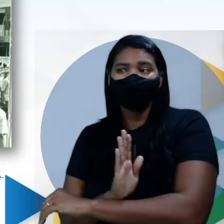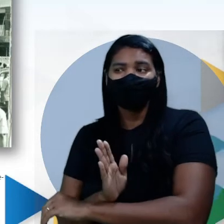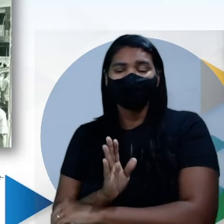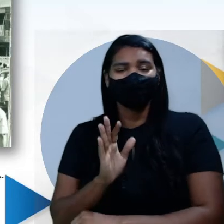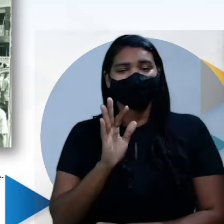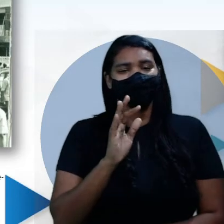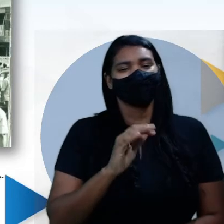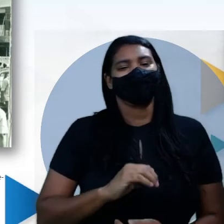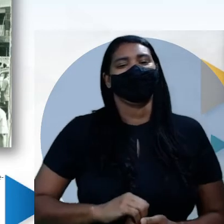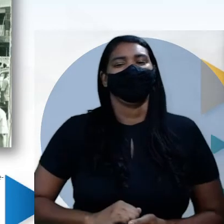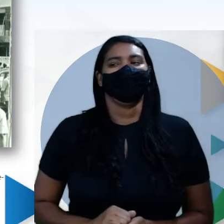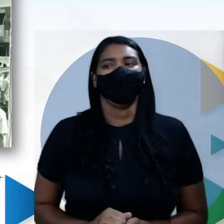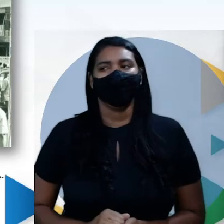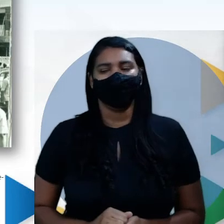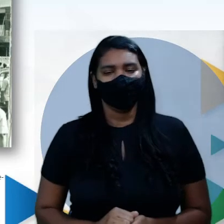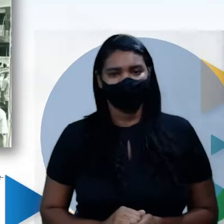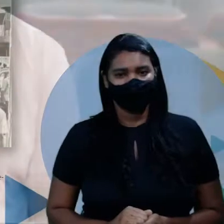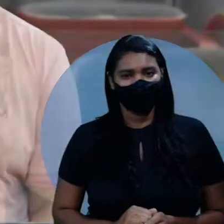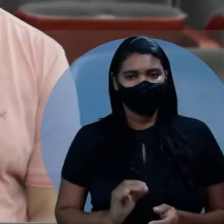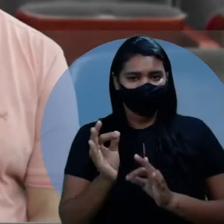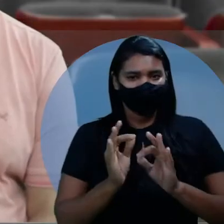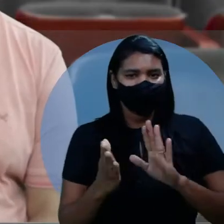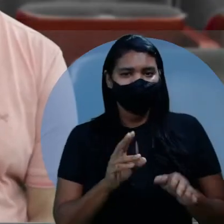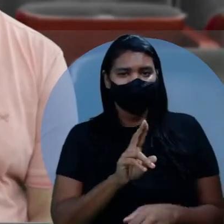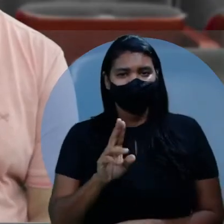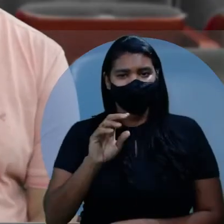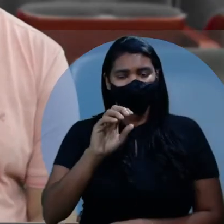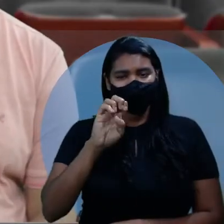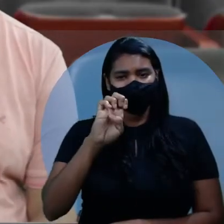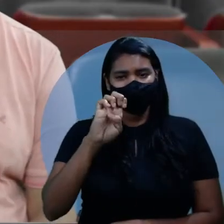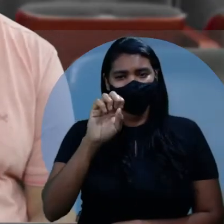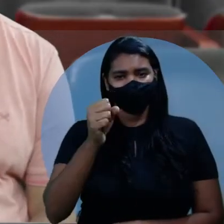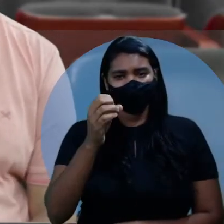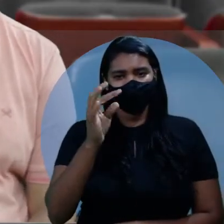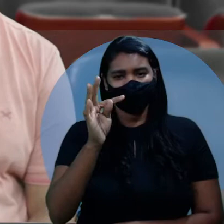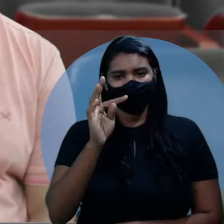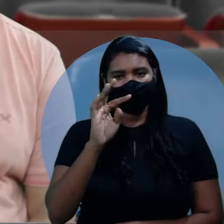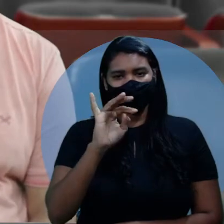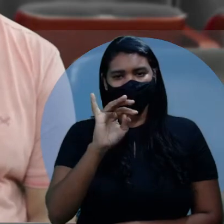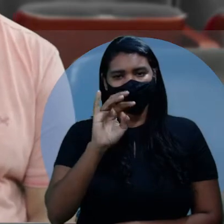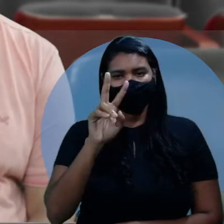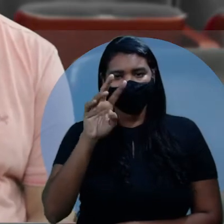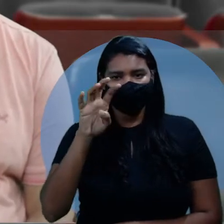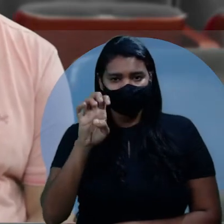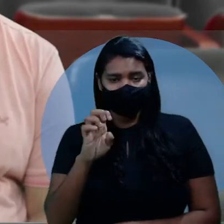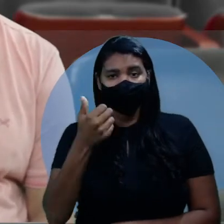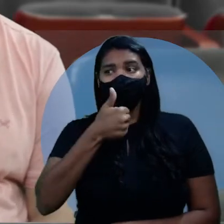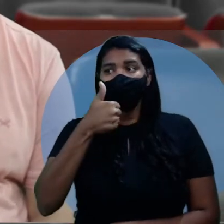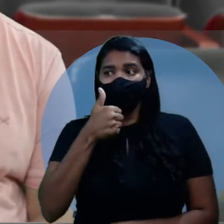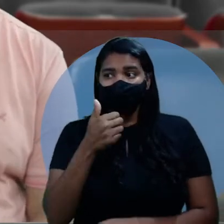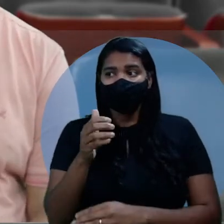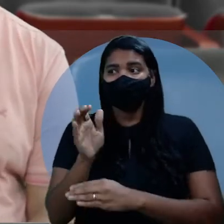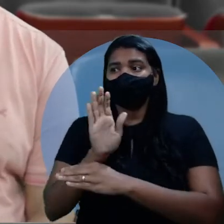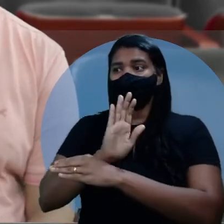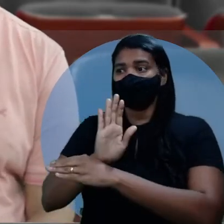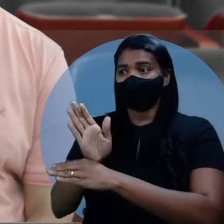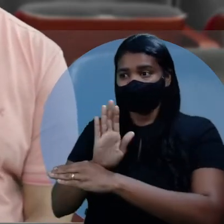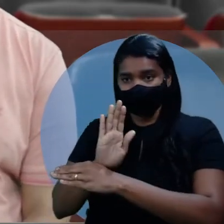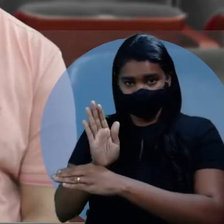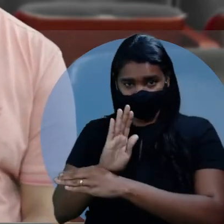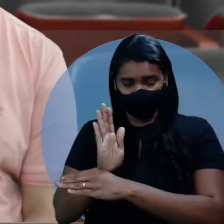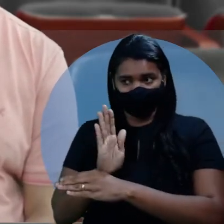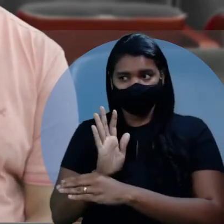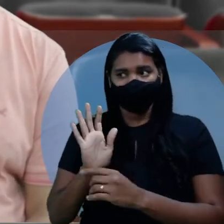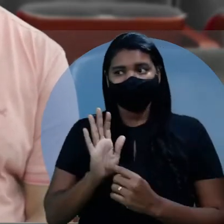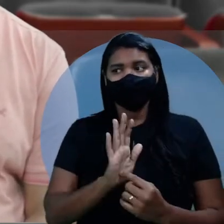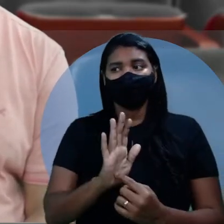foi dirigido por um cara chamado Steven Spielberg, que a garotada conhece bastante. E foi basicamente o primeiro filme de Spielberg